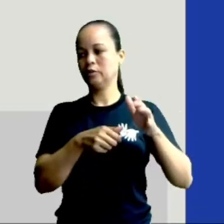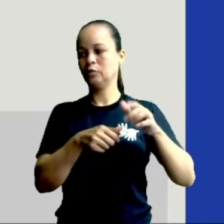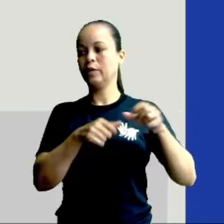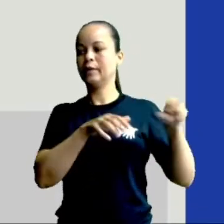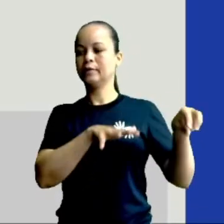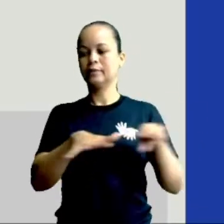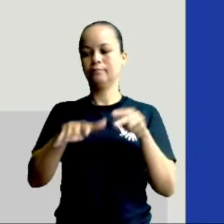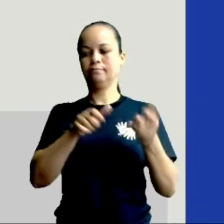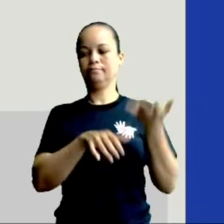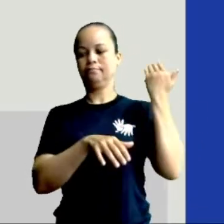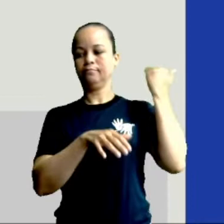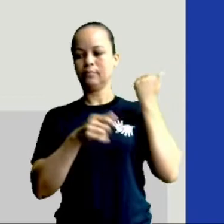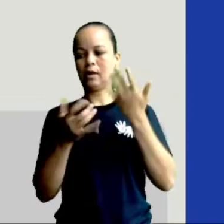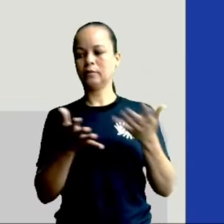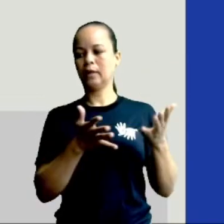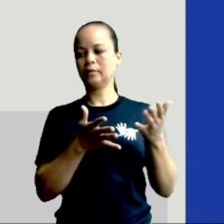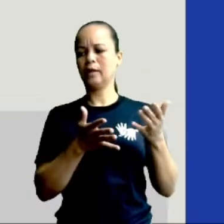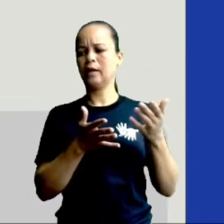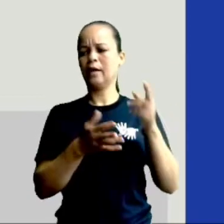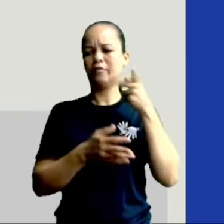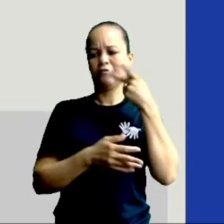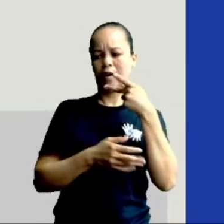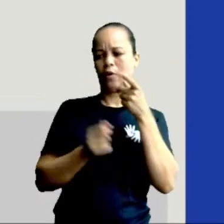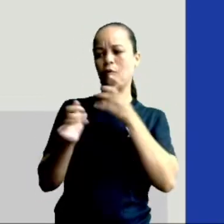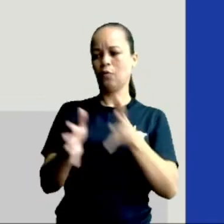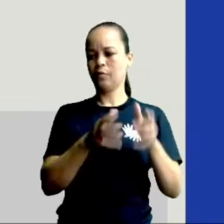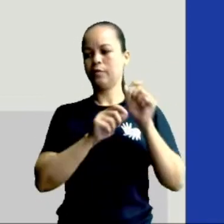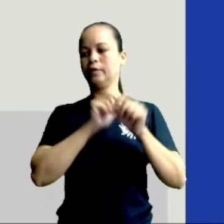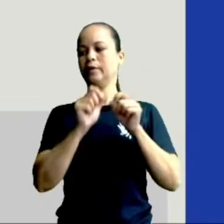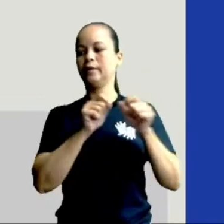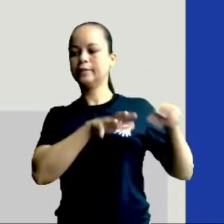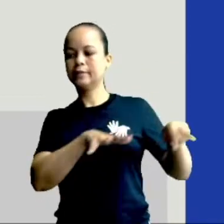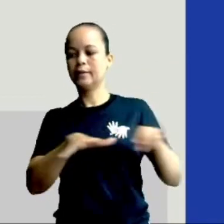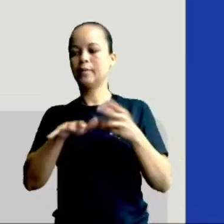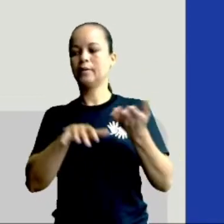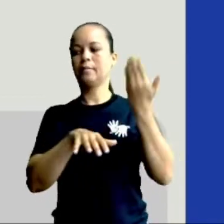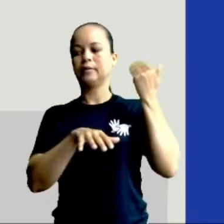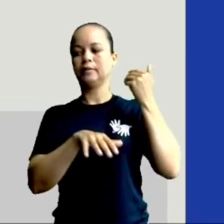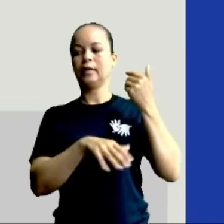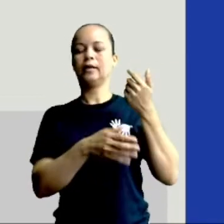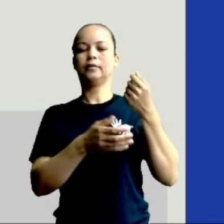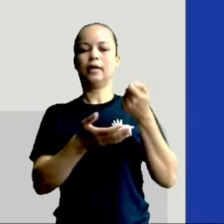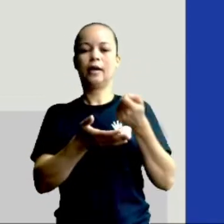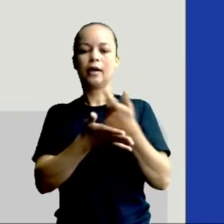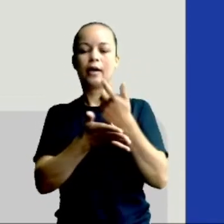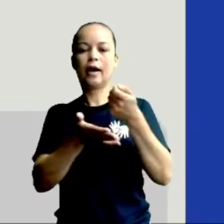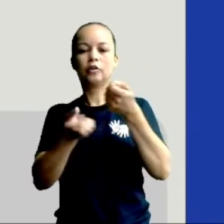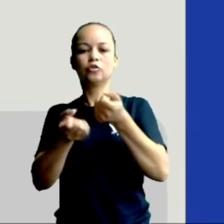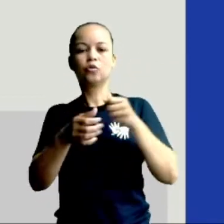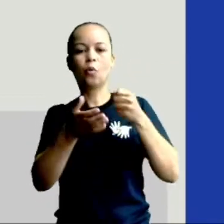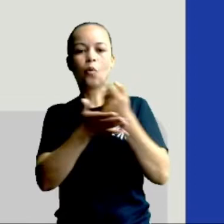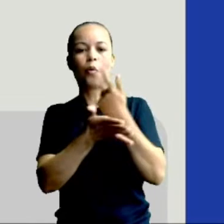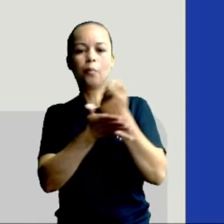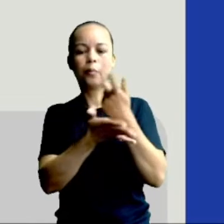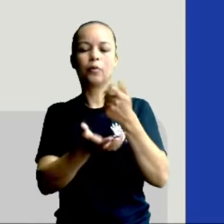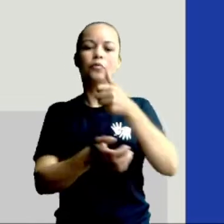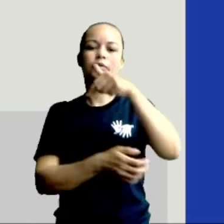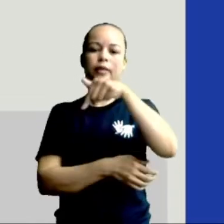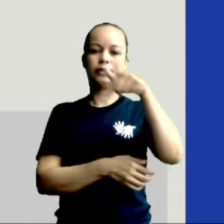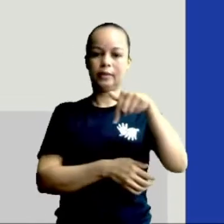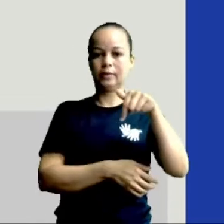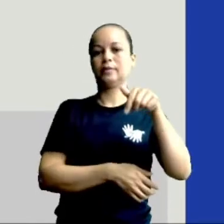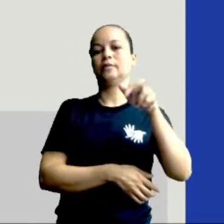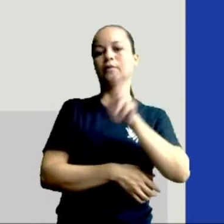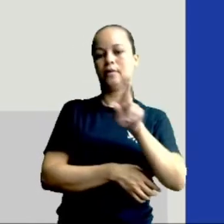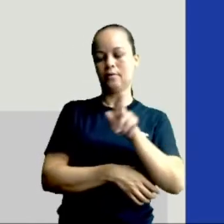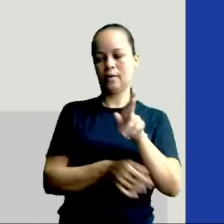R$77. Qual foi o valor da compra desta semana? Opa, então presta bem atenção aí, R$18 a mais do que